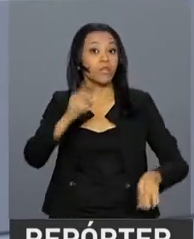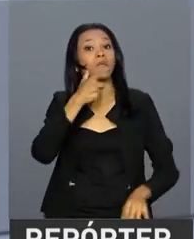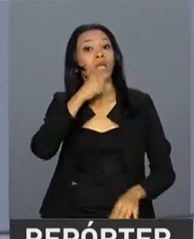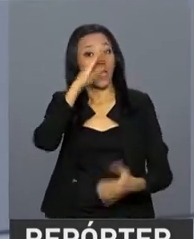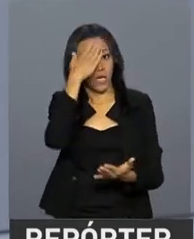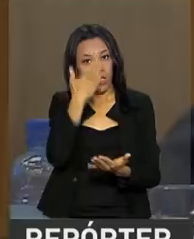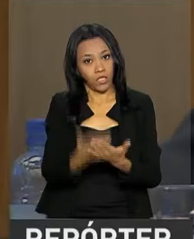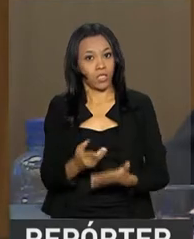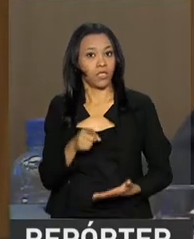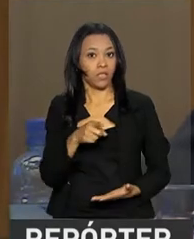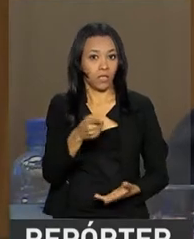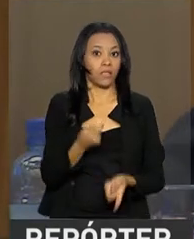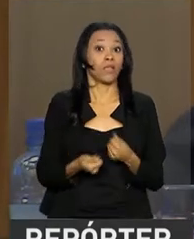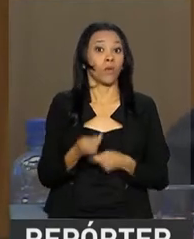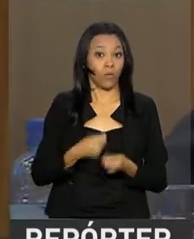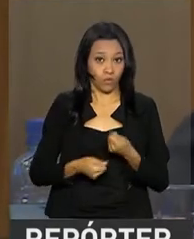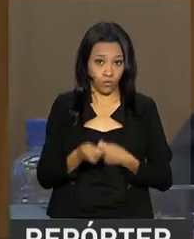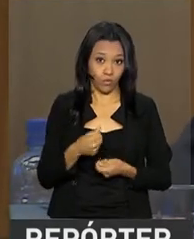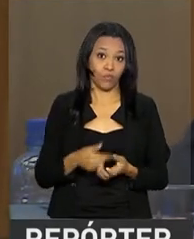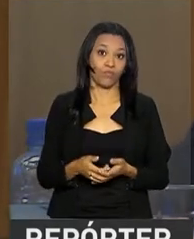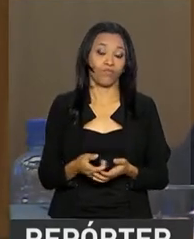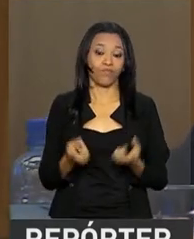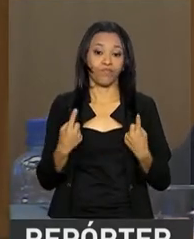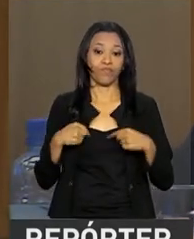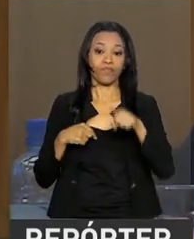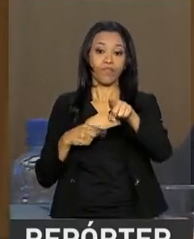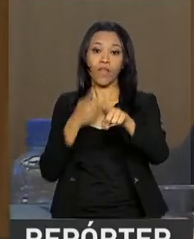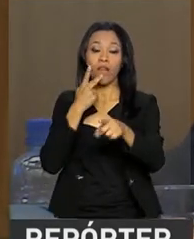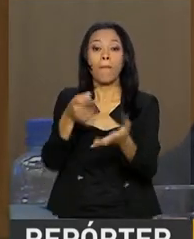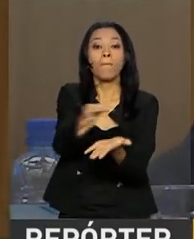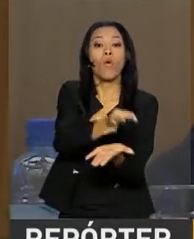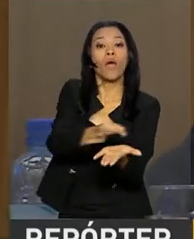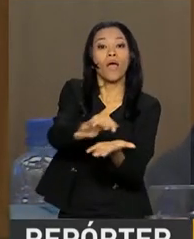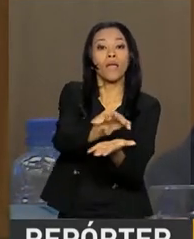investidores. As moedas virtuais,